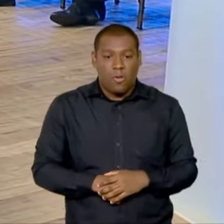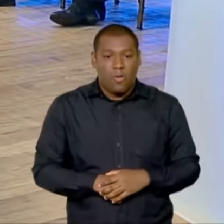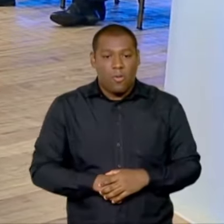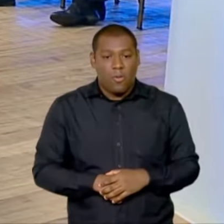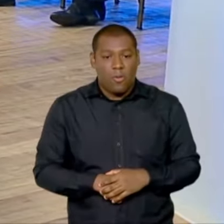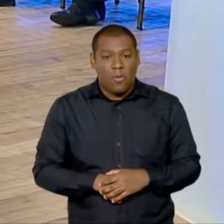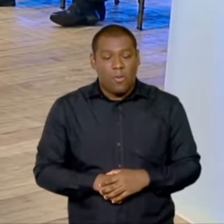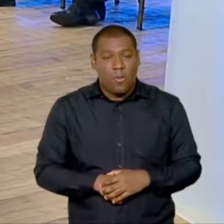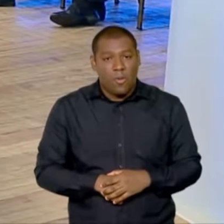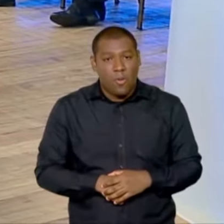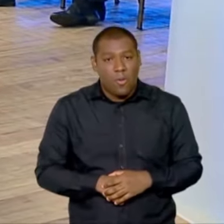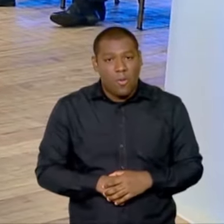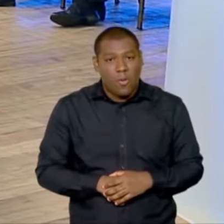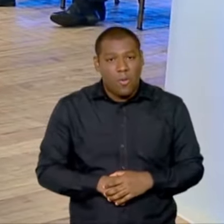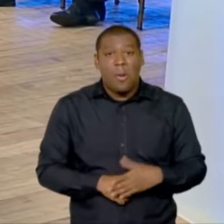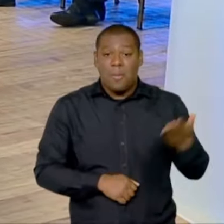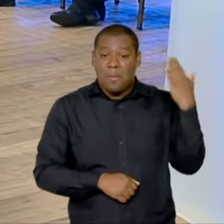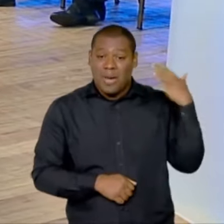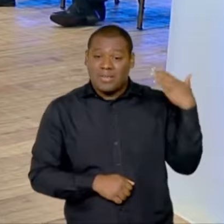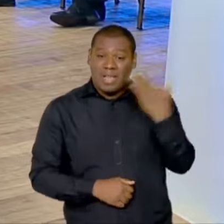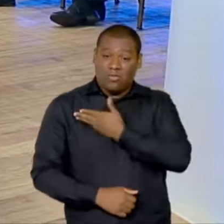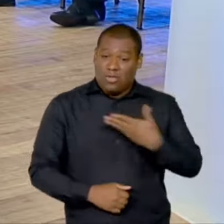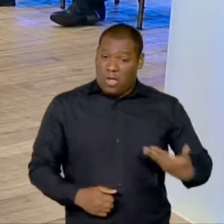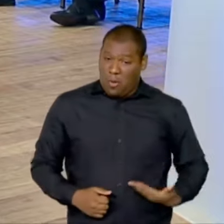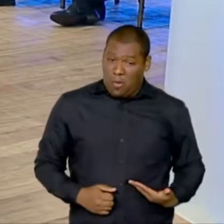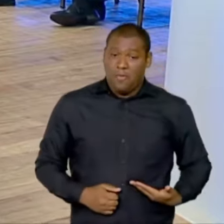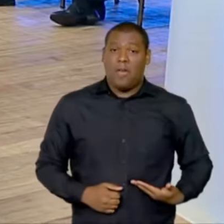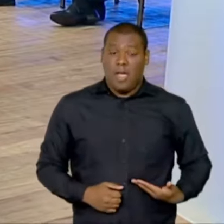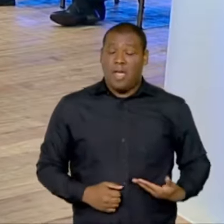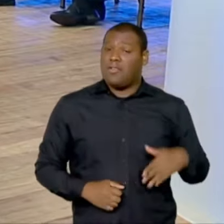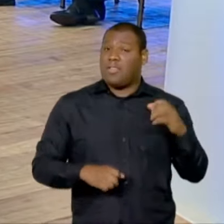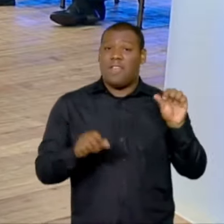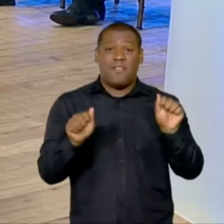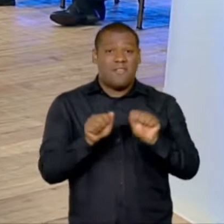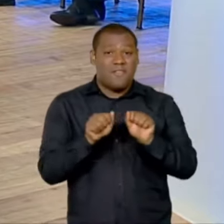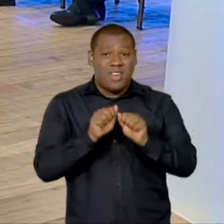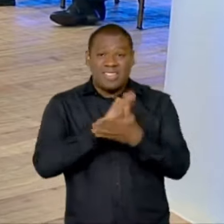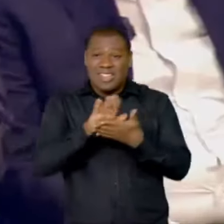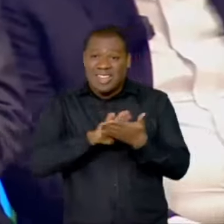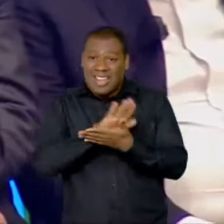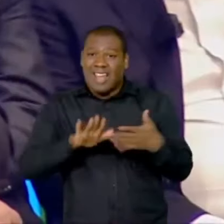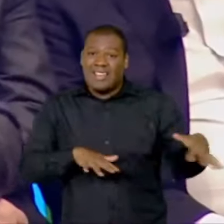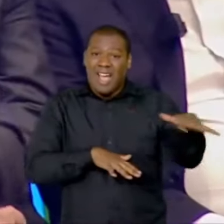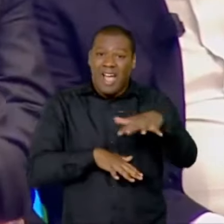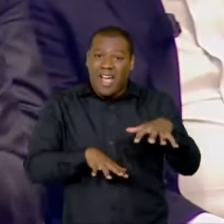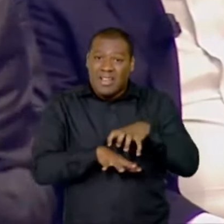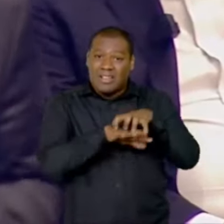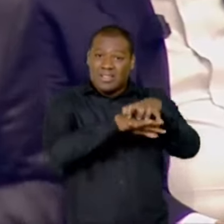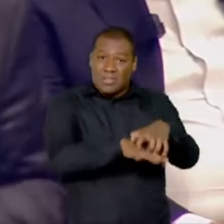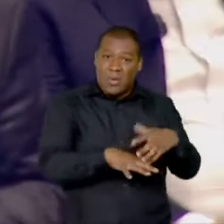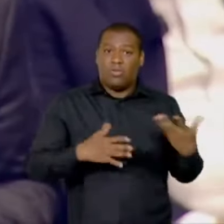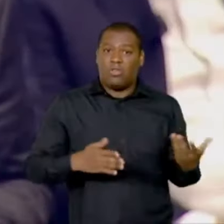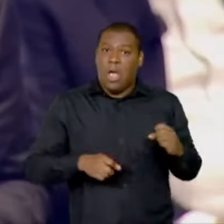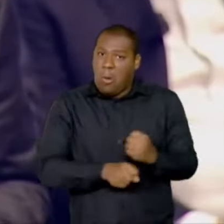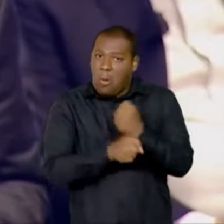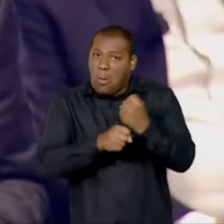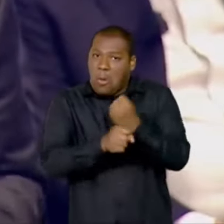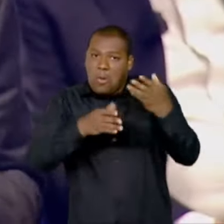feito em 4 anos do governo passado na área de transporte, na questão de rodovia e